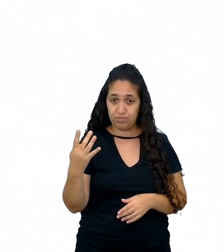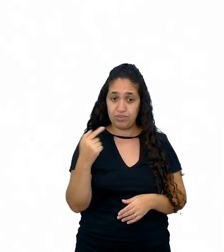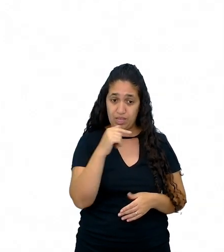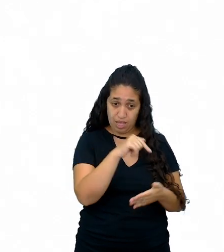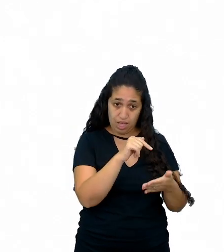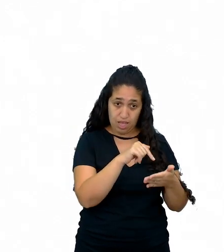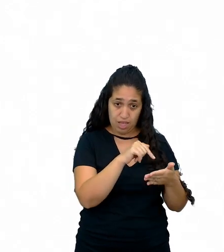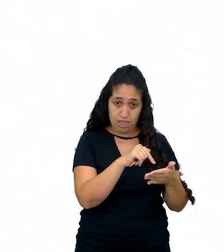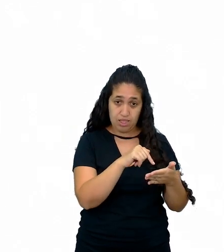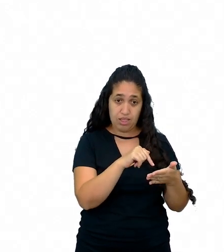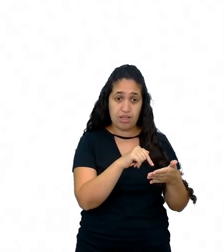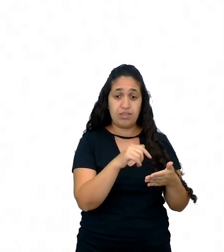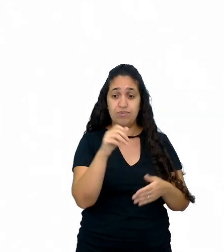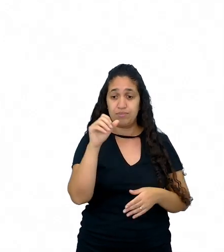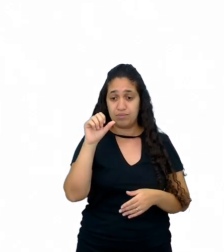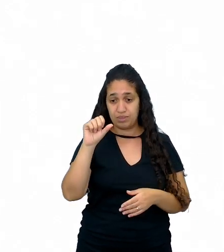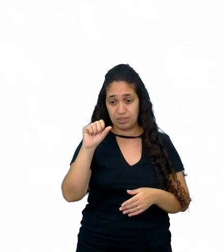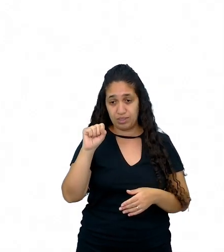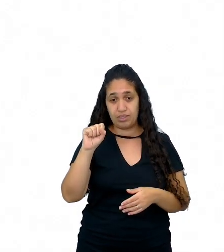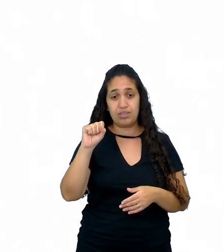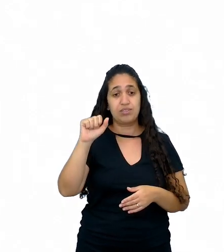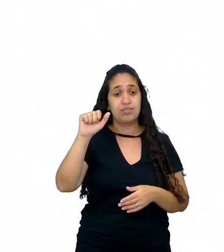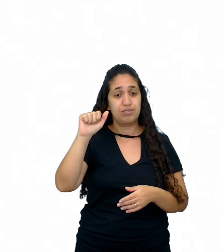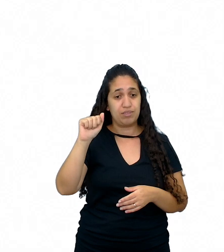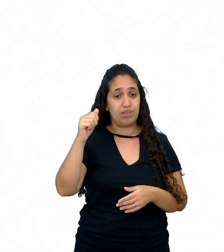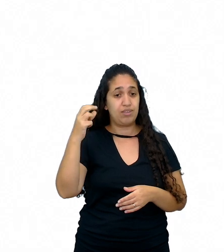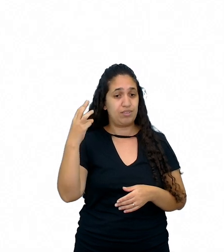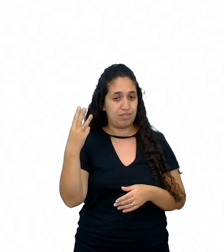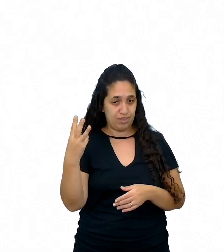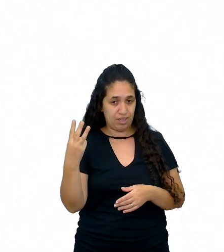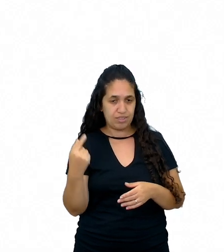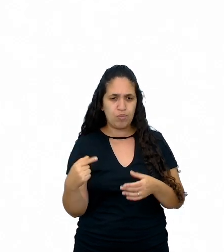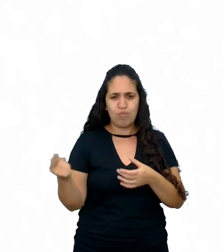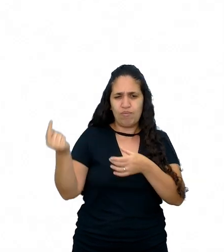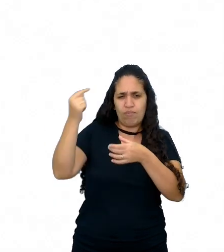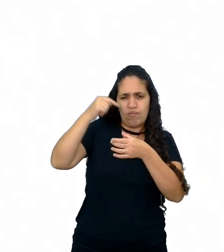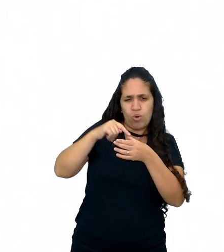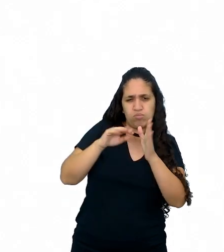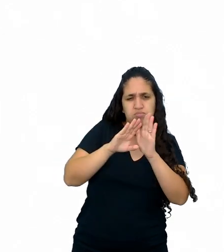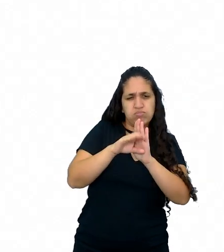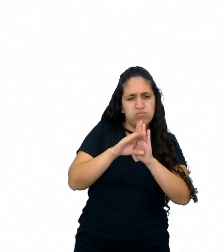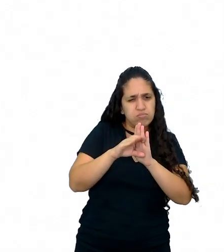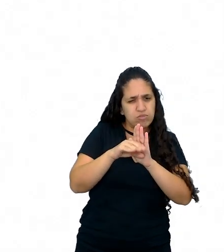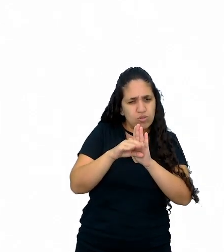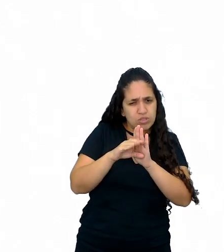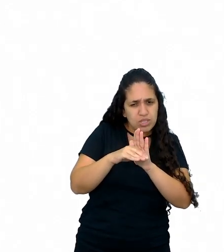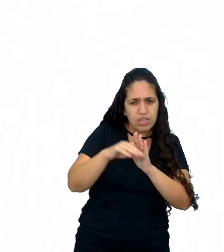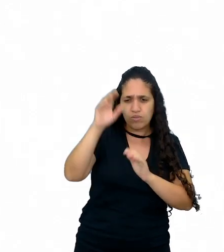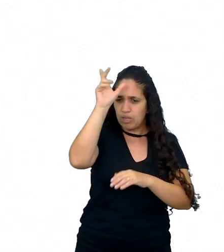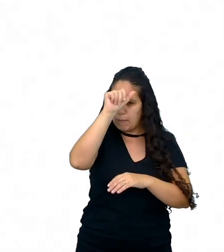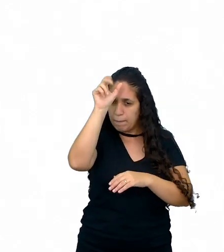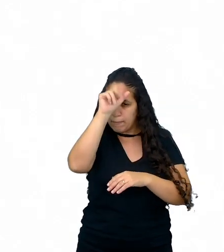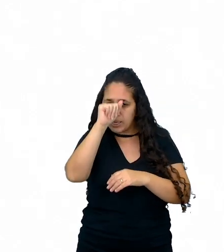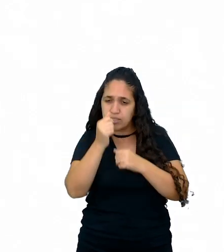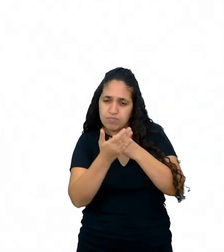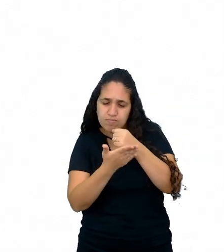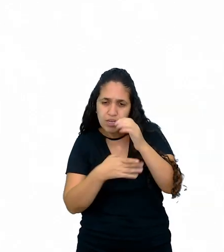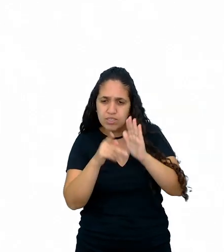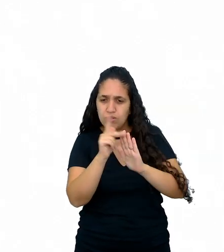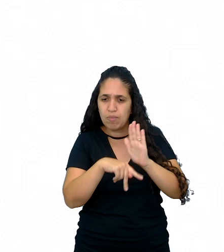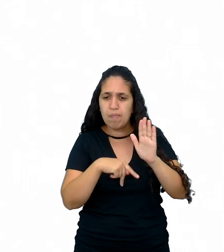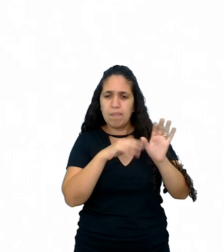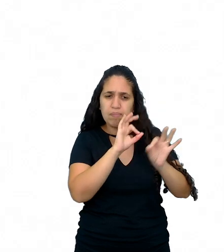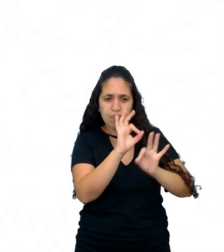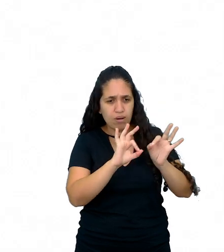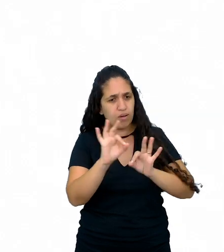está batizada aí como SA3, nós retomamos um pouco os conceitos da aprendizagem baseada em projetos,